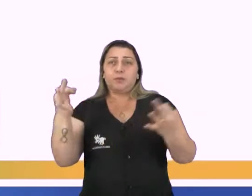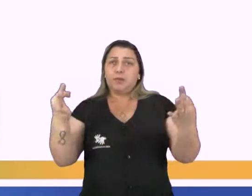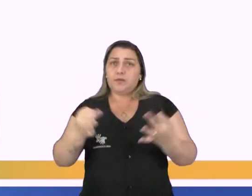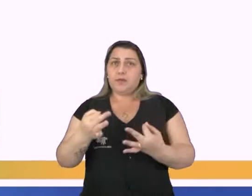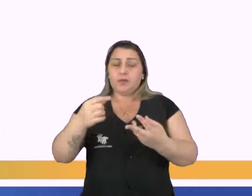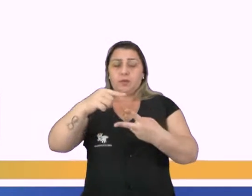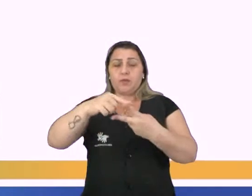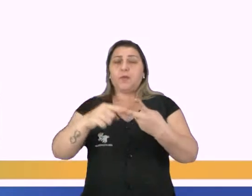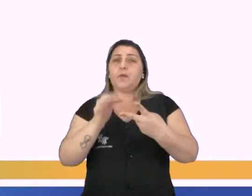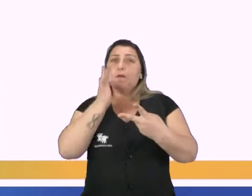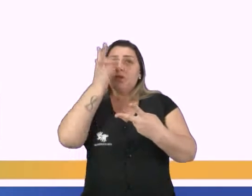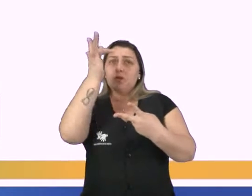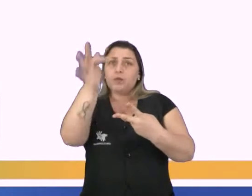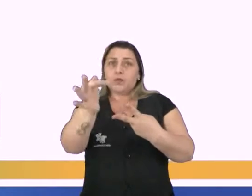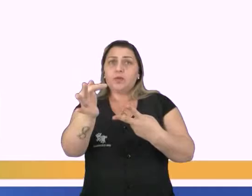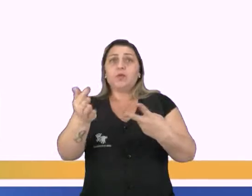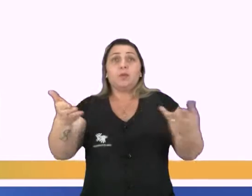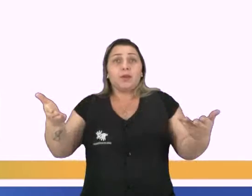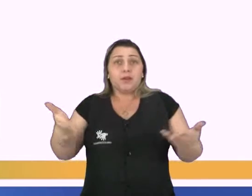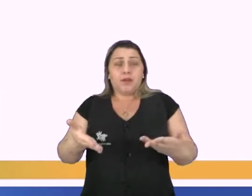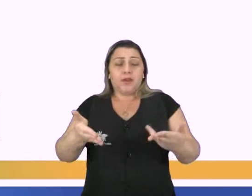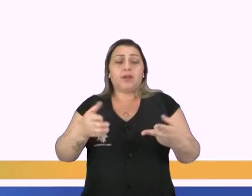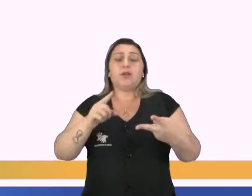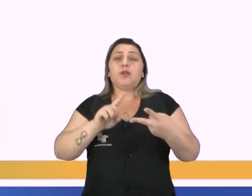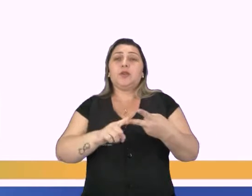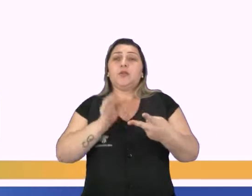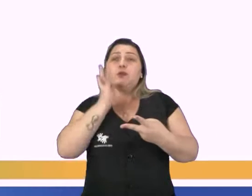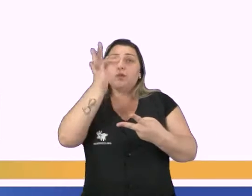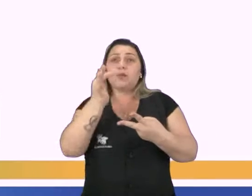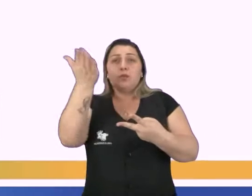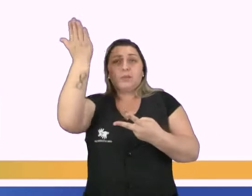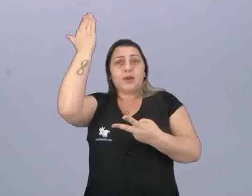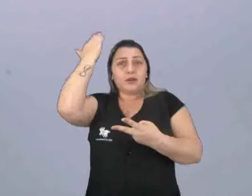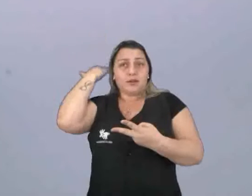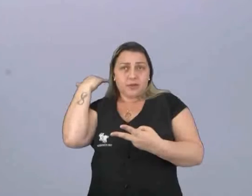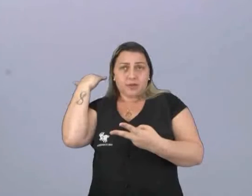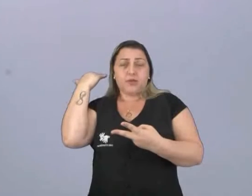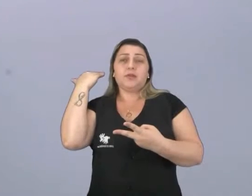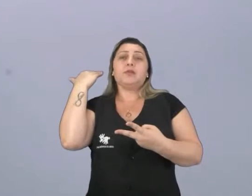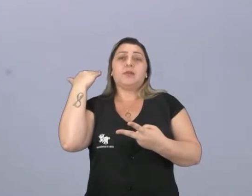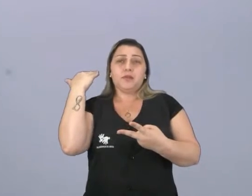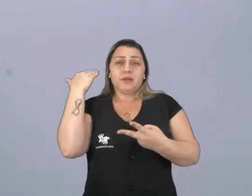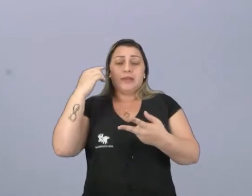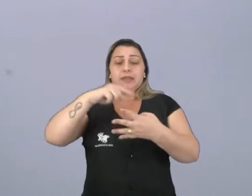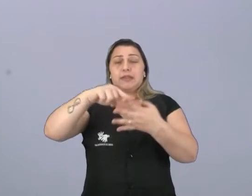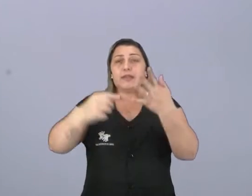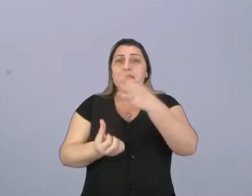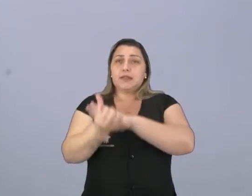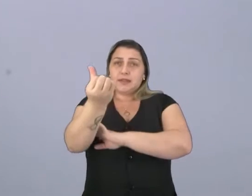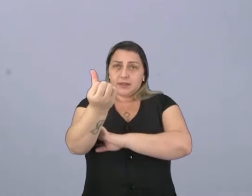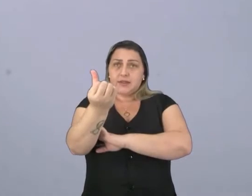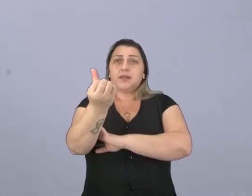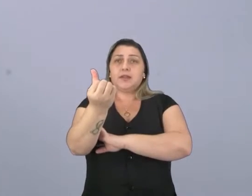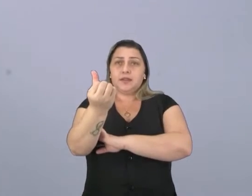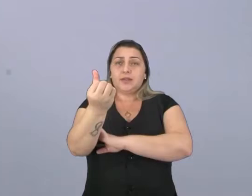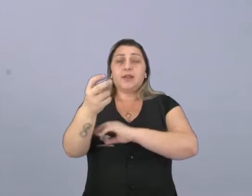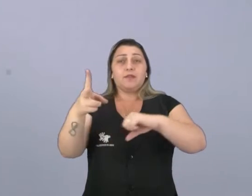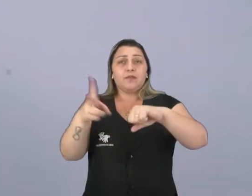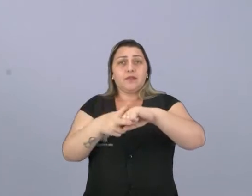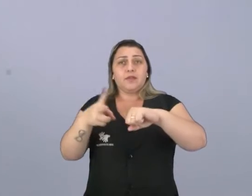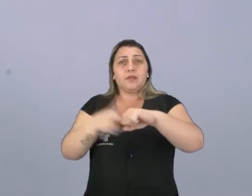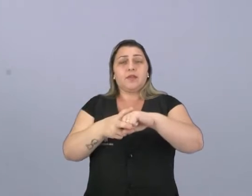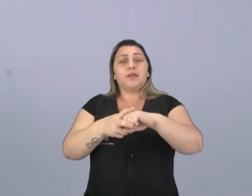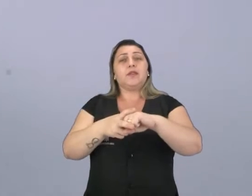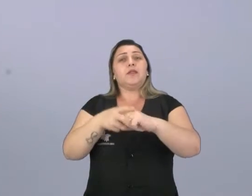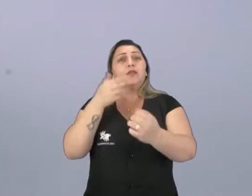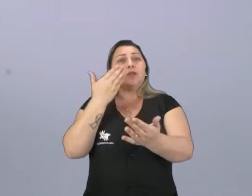2 tipos de futuro, futuro do presente e futuro do pretérito. Então, contando, são 6 tempos verbais. Nós vamos estudar